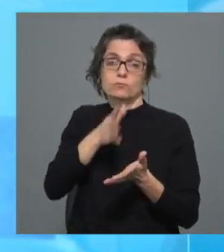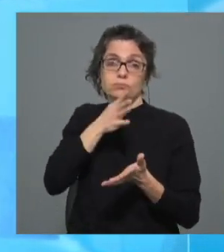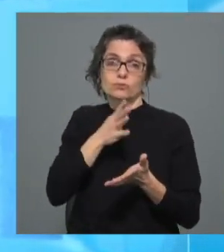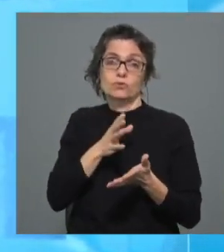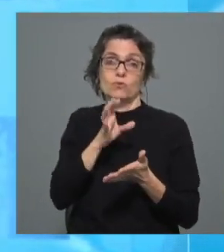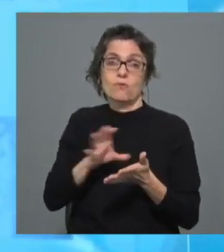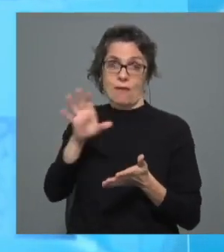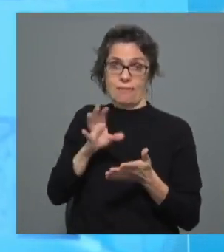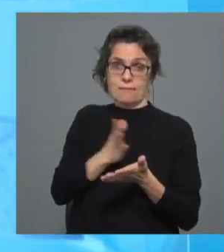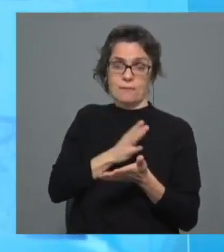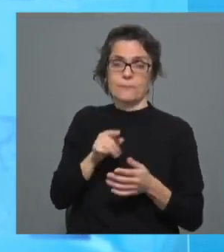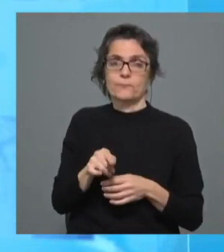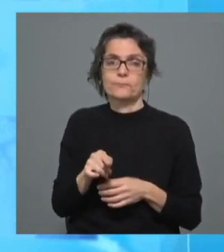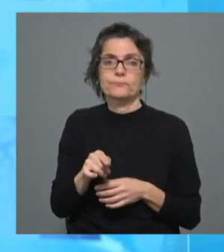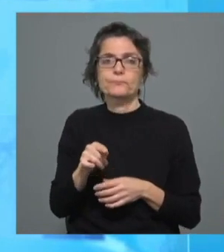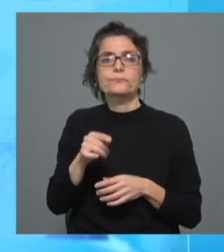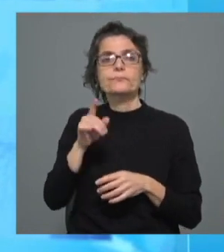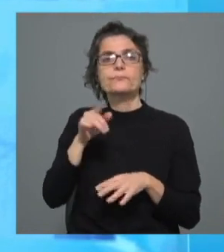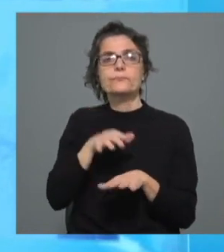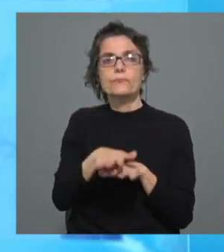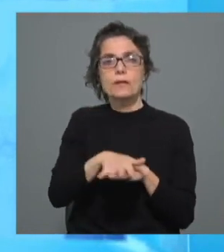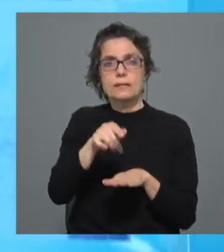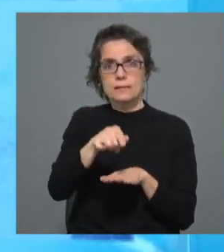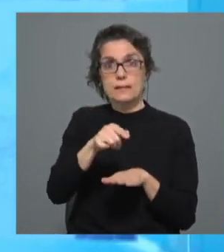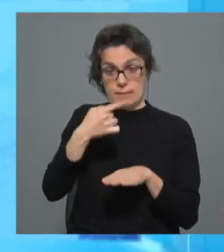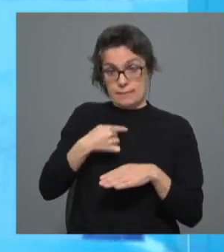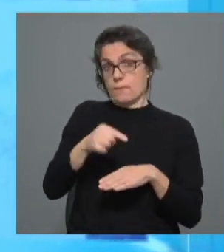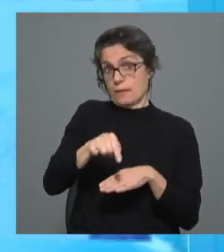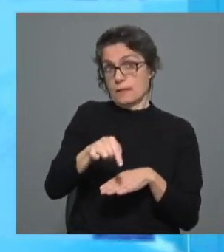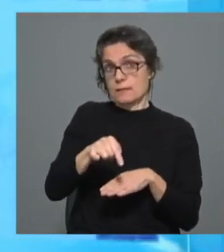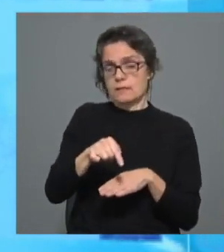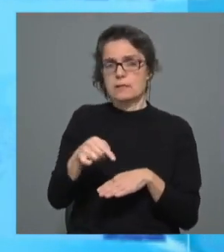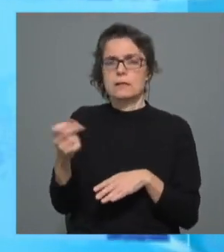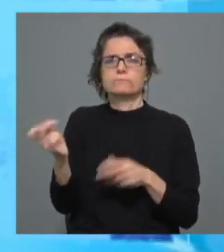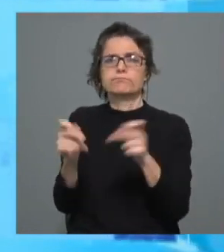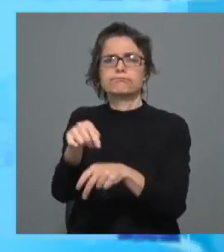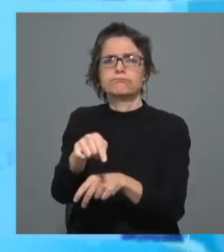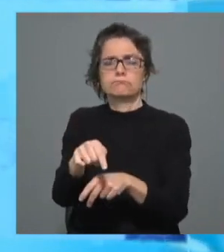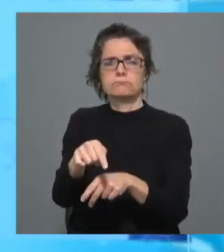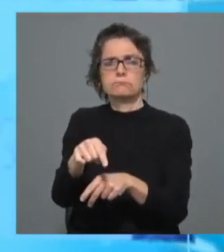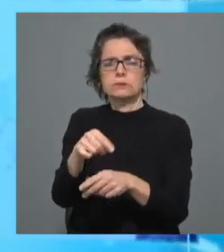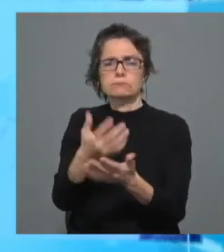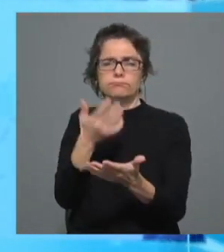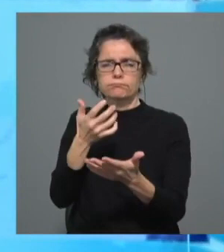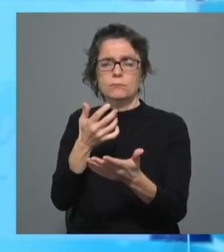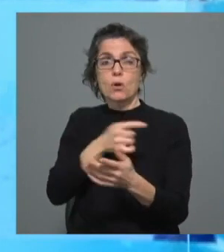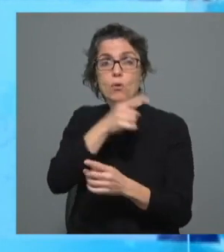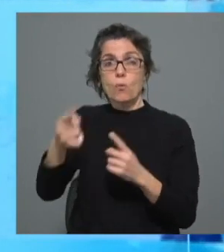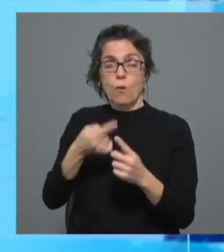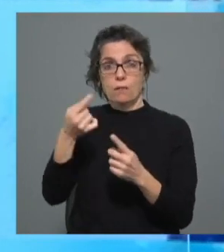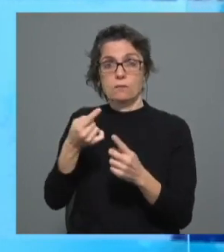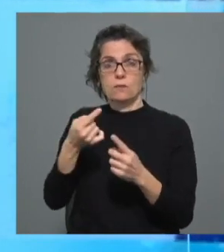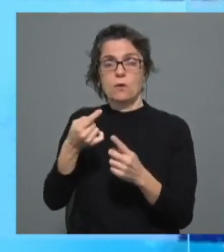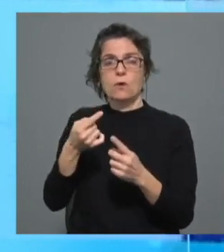pelos acontecimentos também desta terça-feira, ou desta semana, que sinal foi este de, um ano após a guerra, ter sido Biden